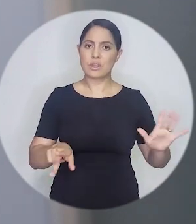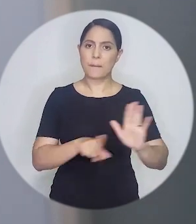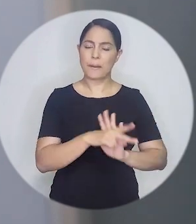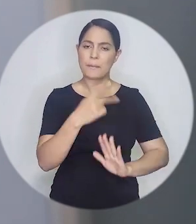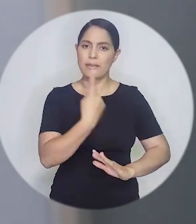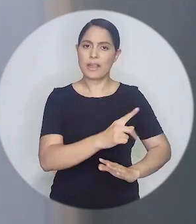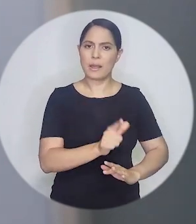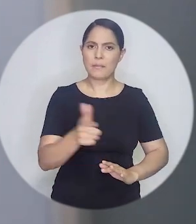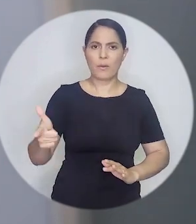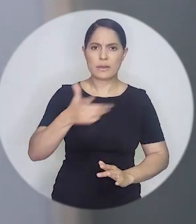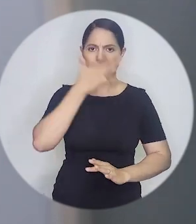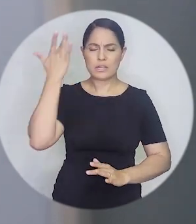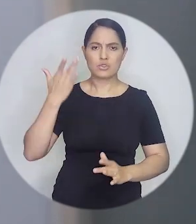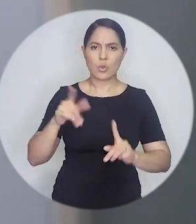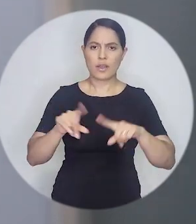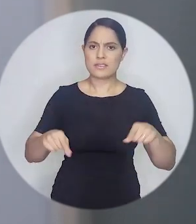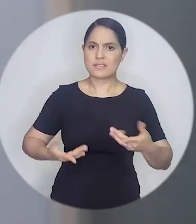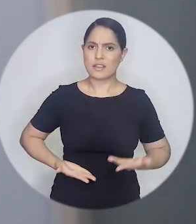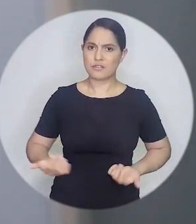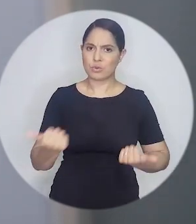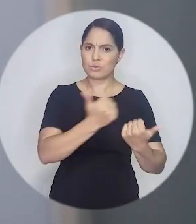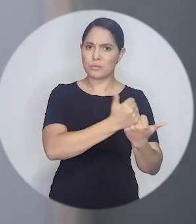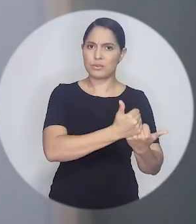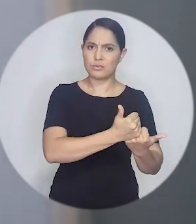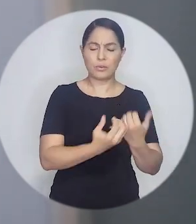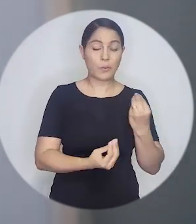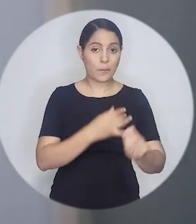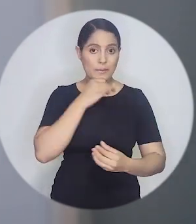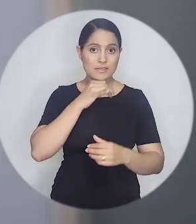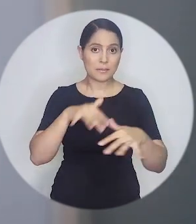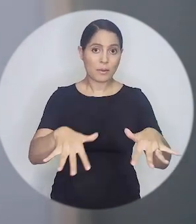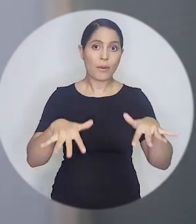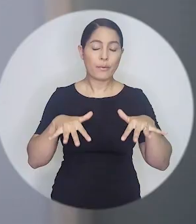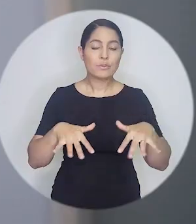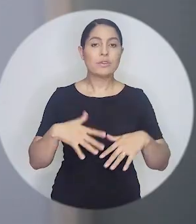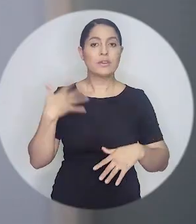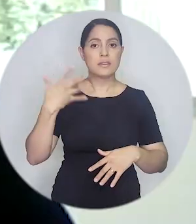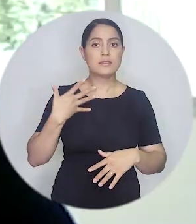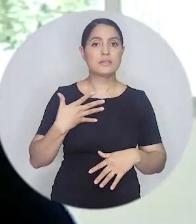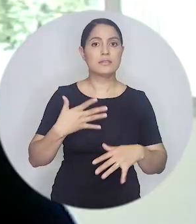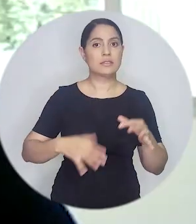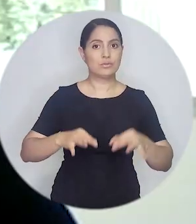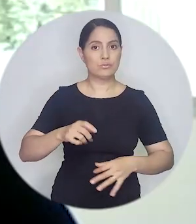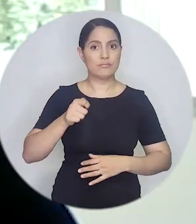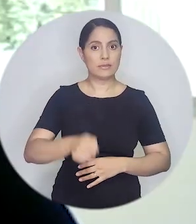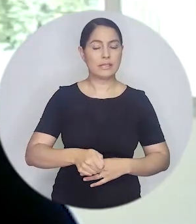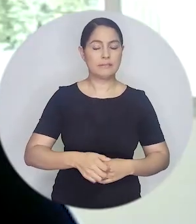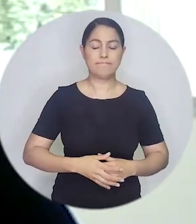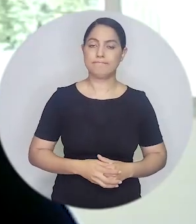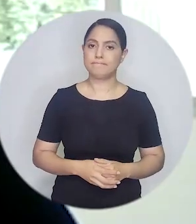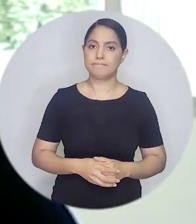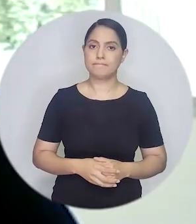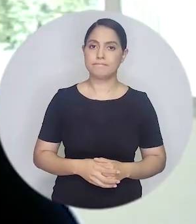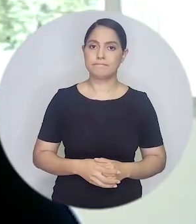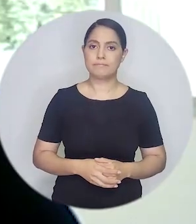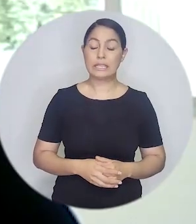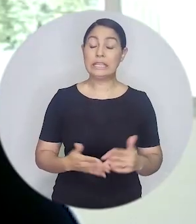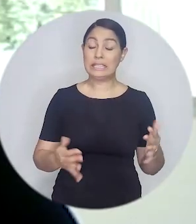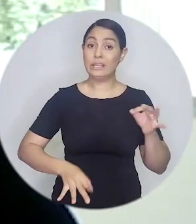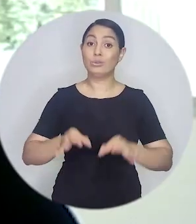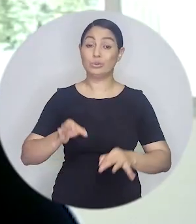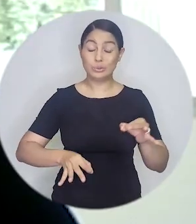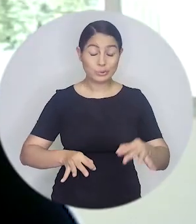funções específicas da magistratura, como presidir audiências e proferir sentenças. É um julgamento emblemático